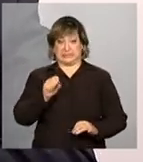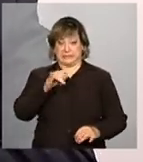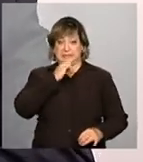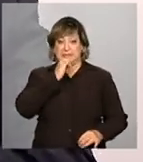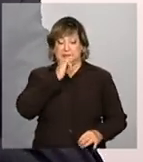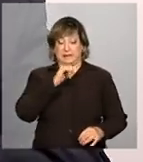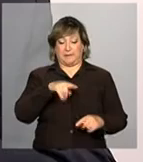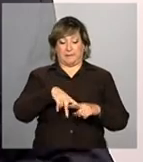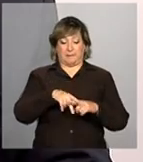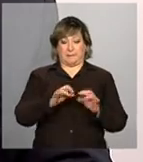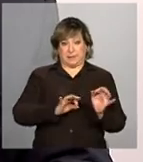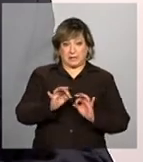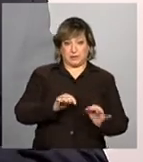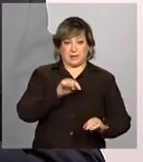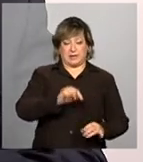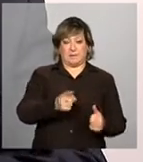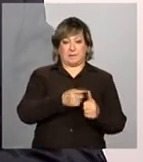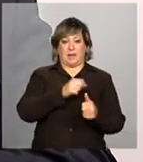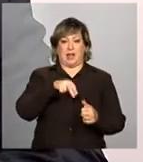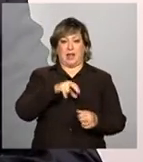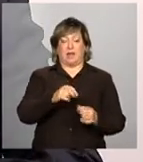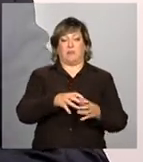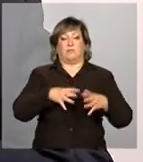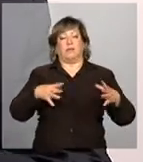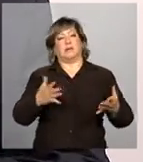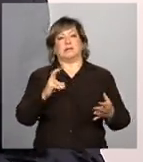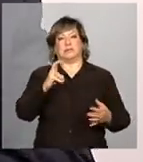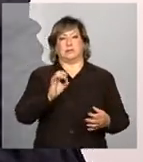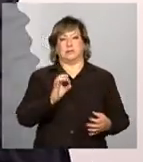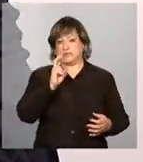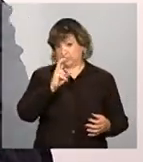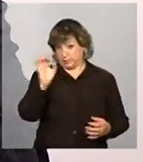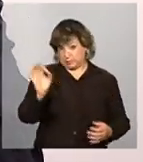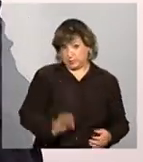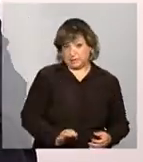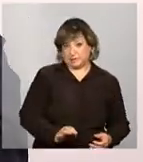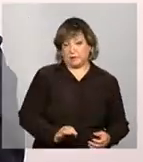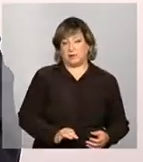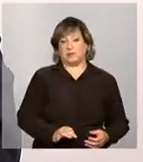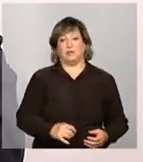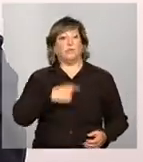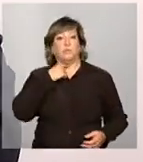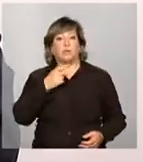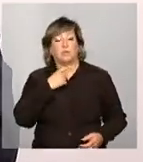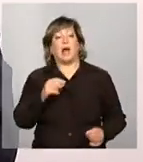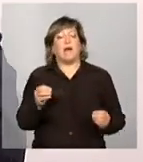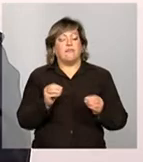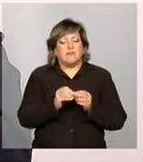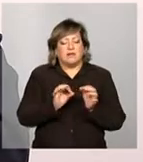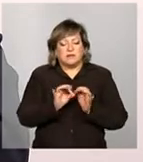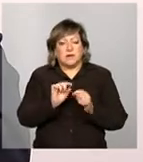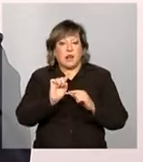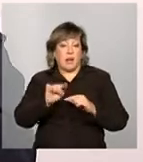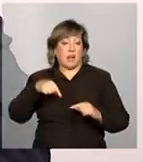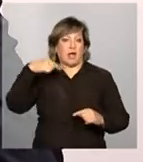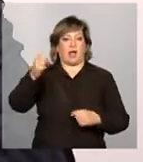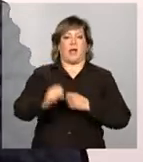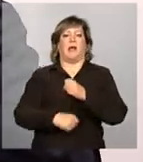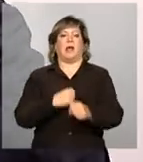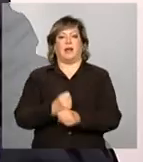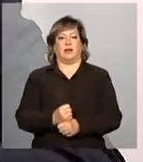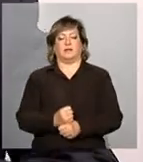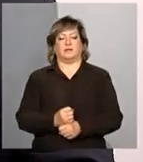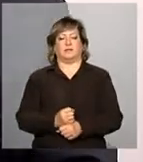planejou nesse primeiro ano ampliavam dizer cinco porcento não foi possível e ele aumenta o reajuste essa meta para o ano seguinte né